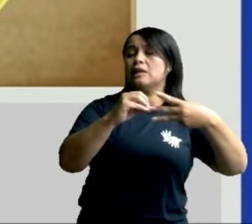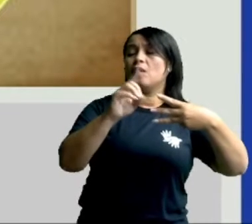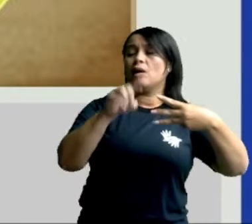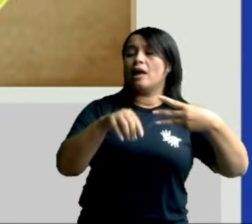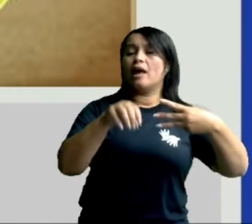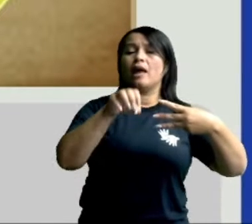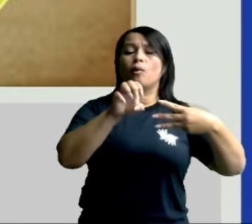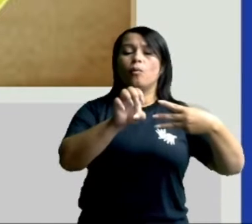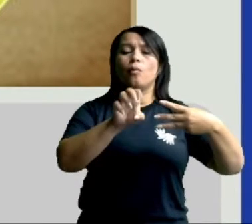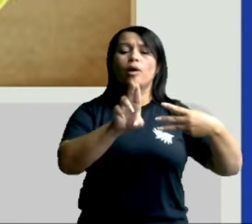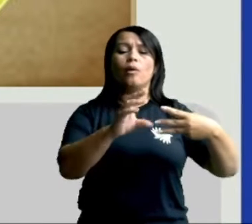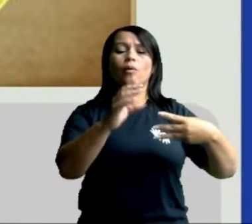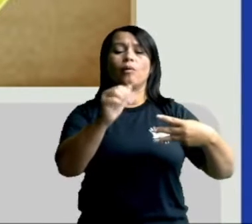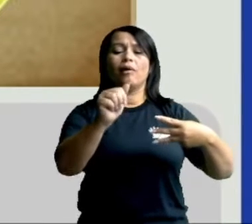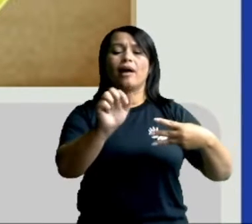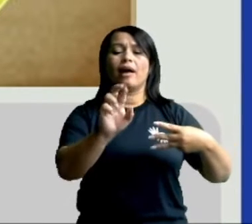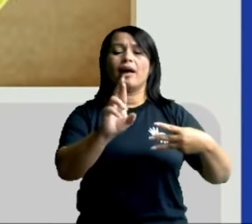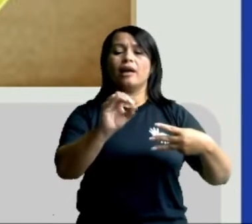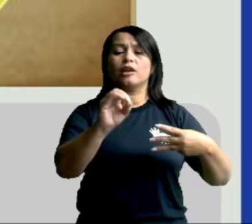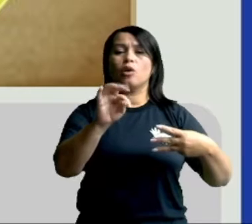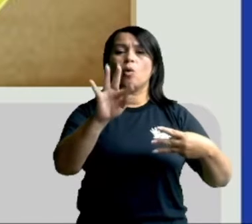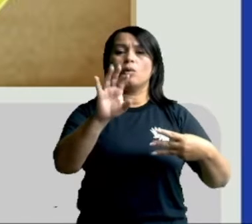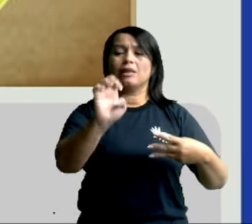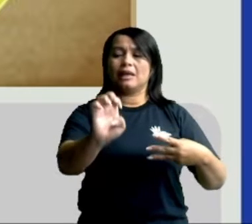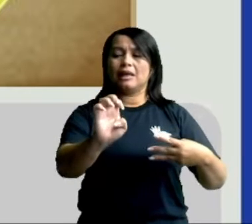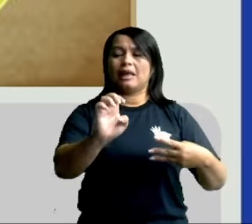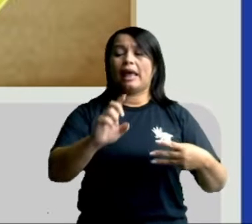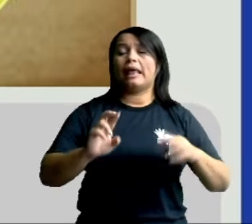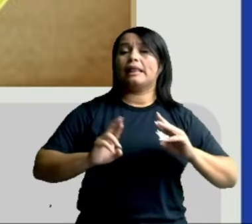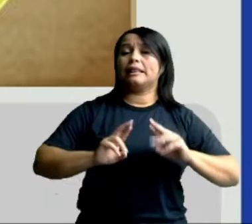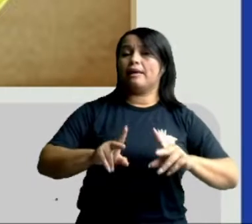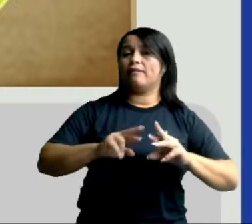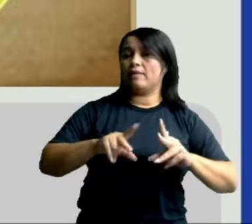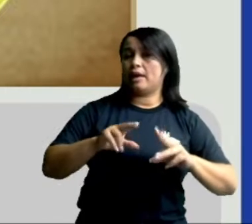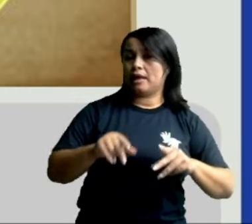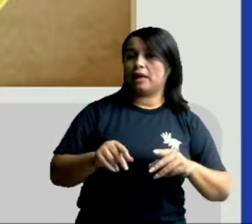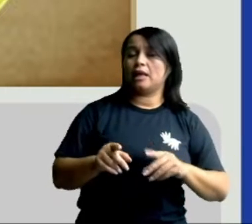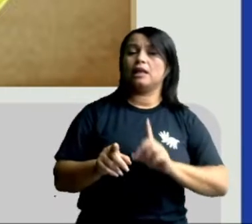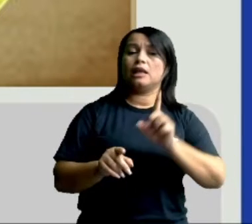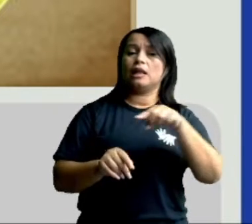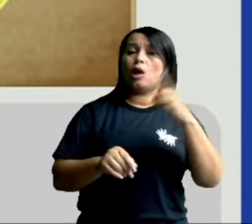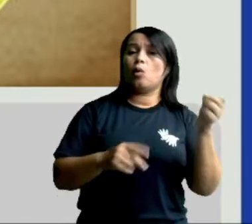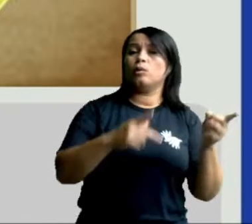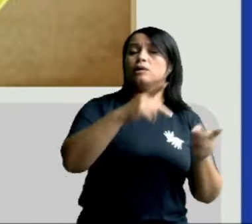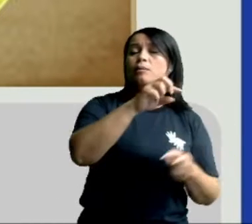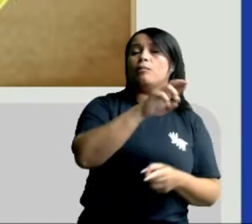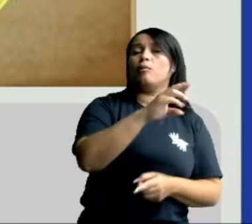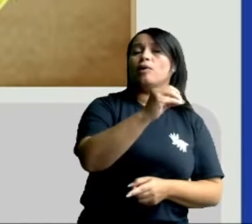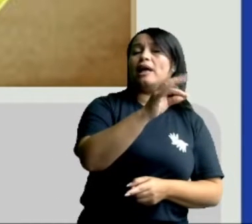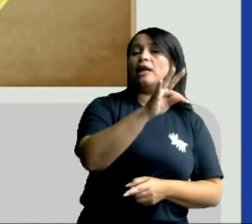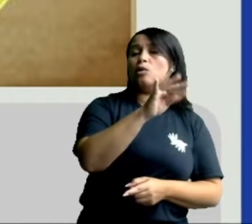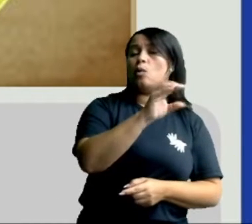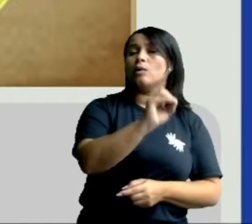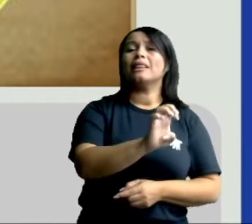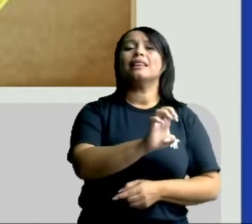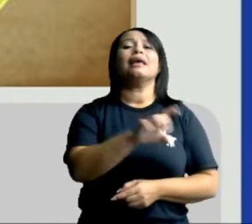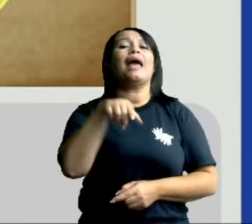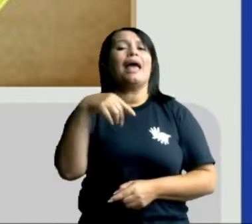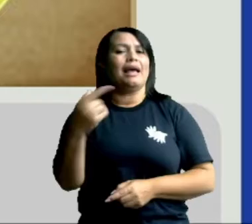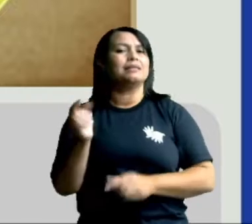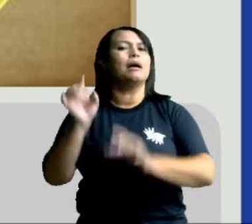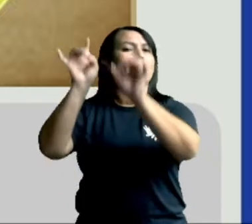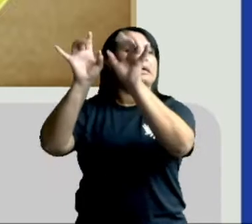célula eucarionte, que, ao contrário da célula procarionte, vai ser uma célula bem mais